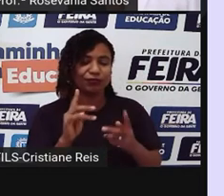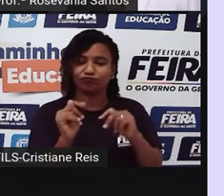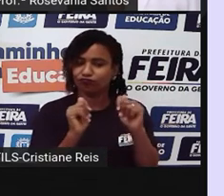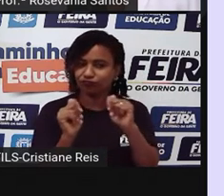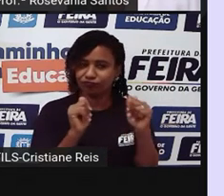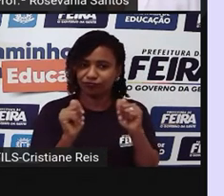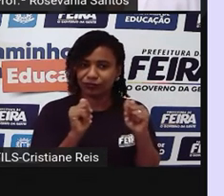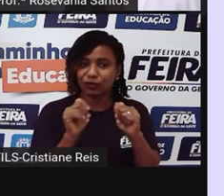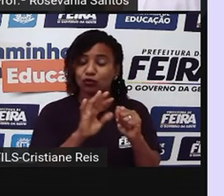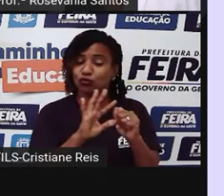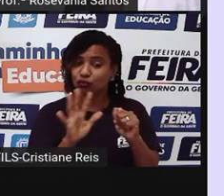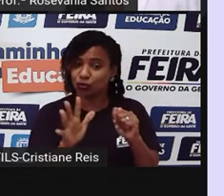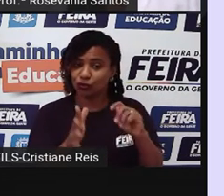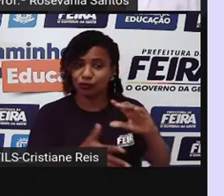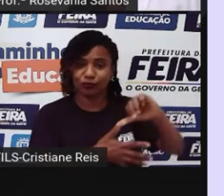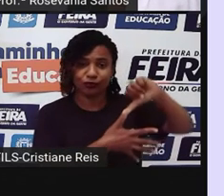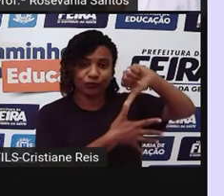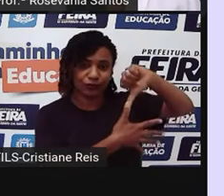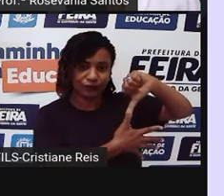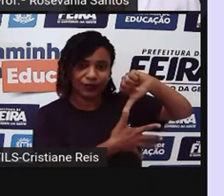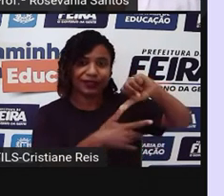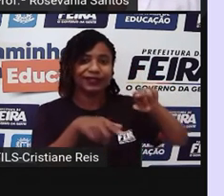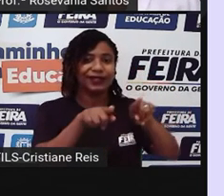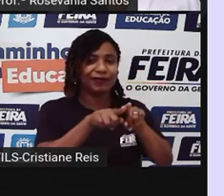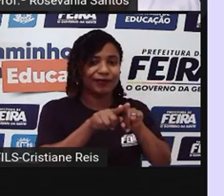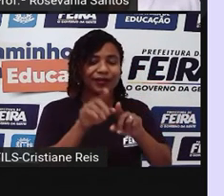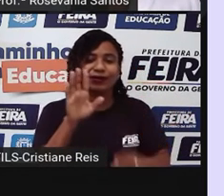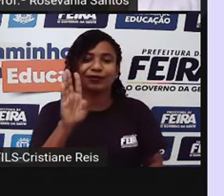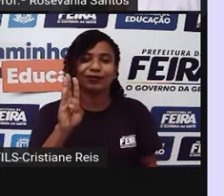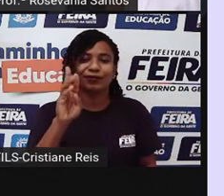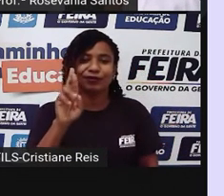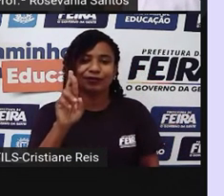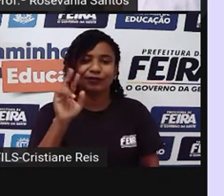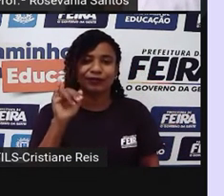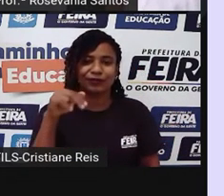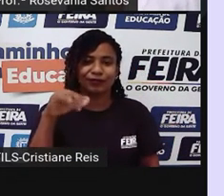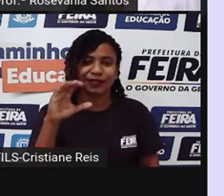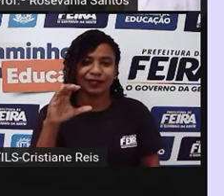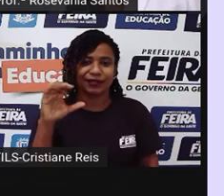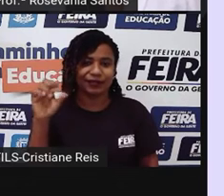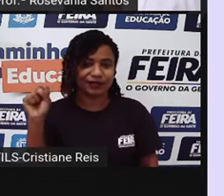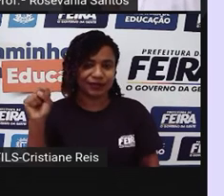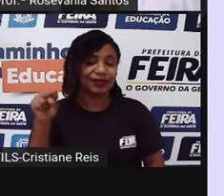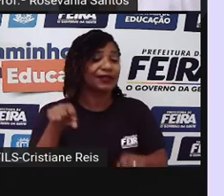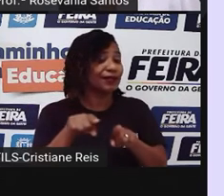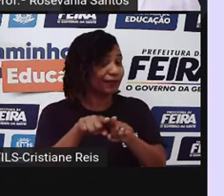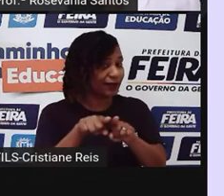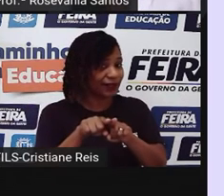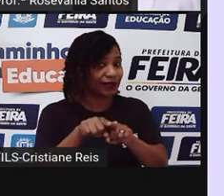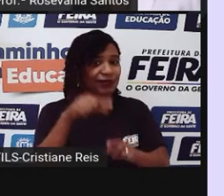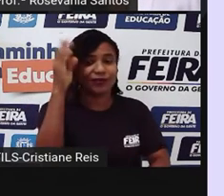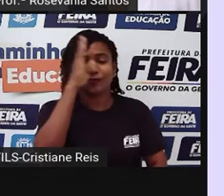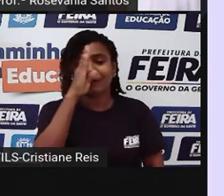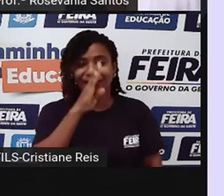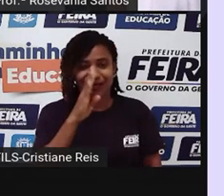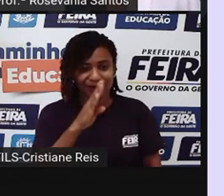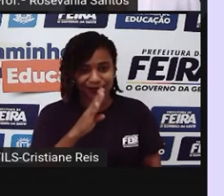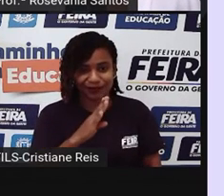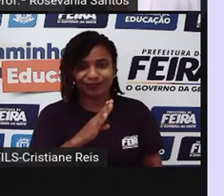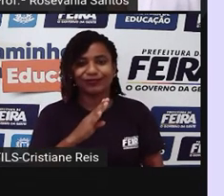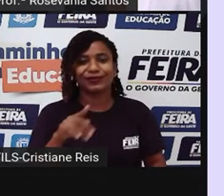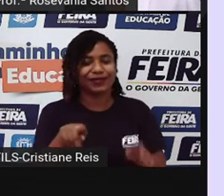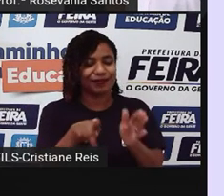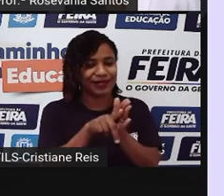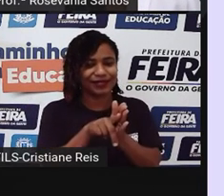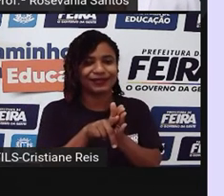econômicas. Outro são os BRICS, né, que pega aqui esses países emergentes, inclusive o Brasil faz parte, né, deles.